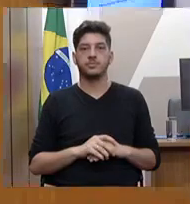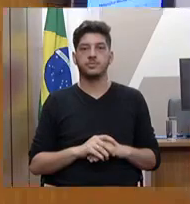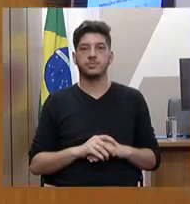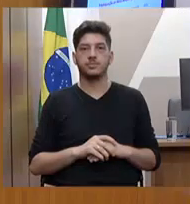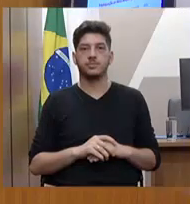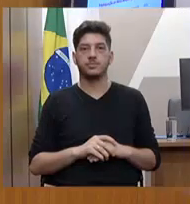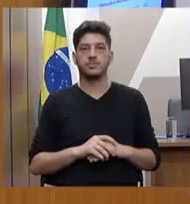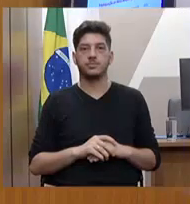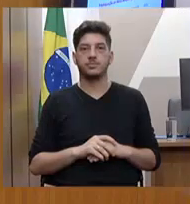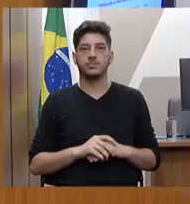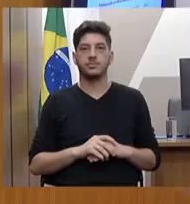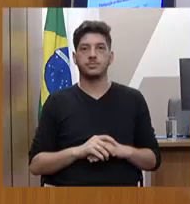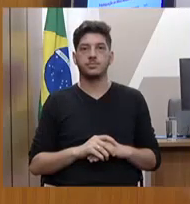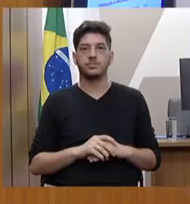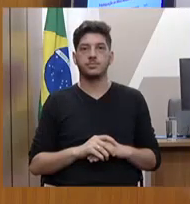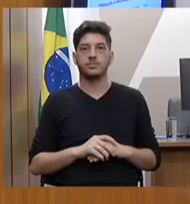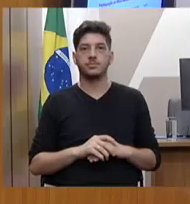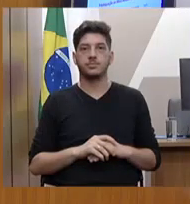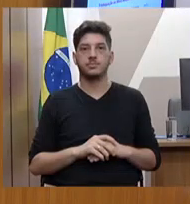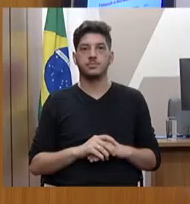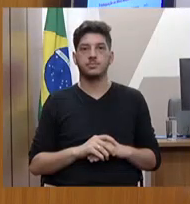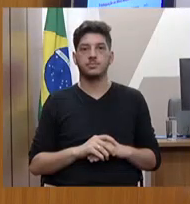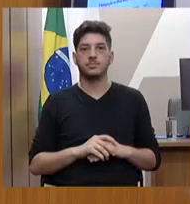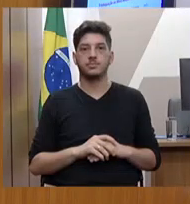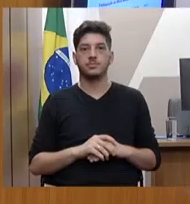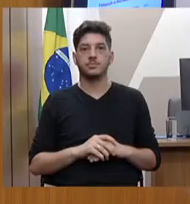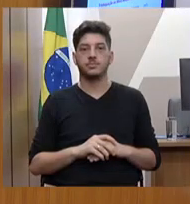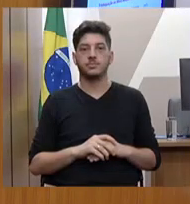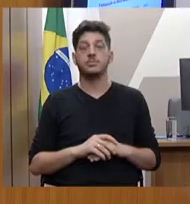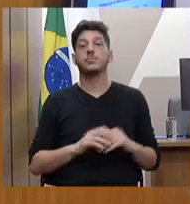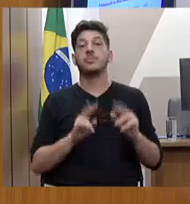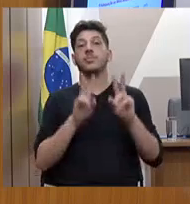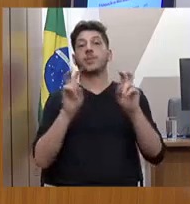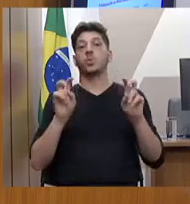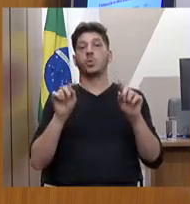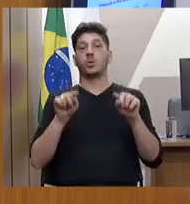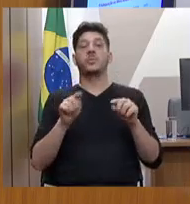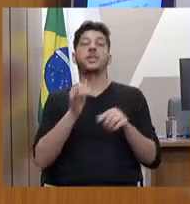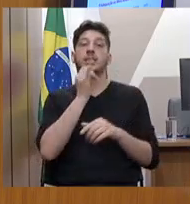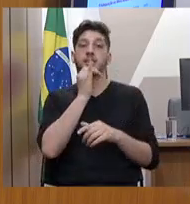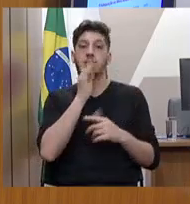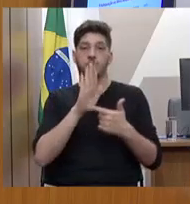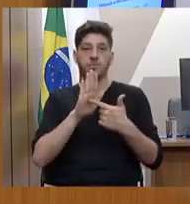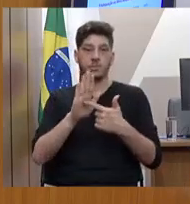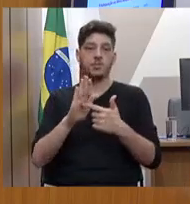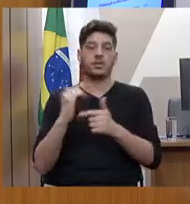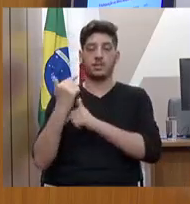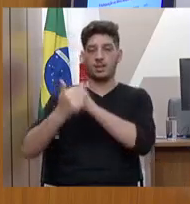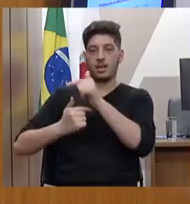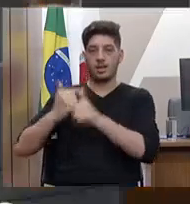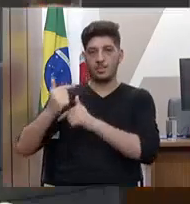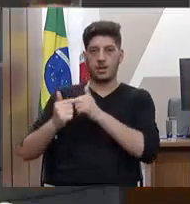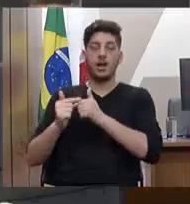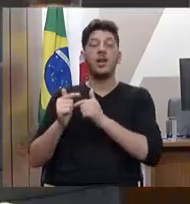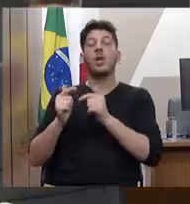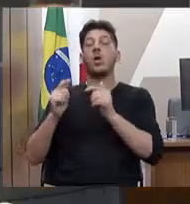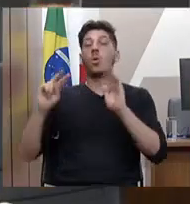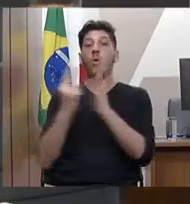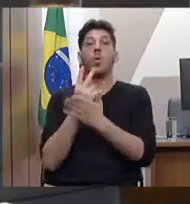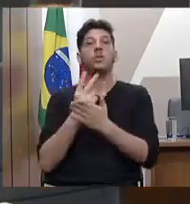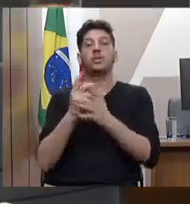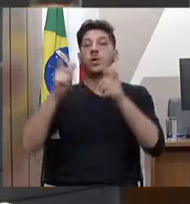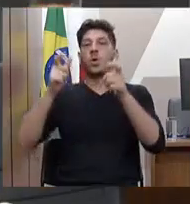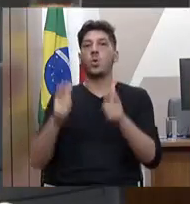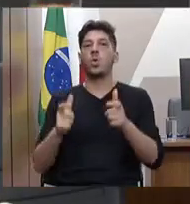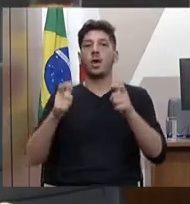tá eu quero em relação a esse ponto aqui eu quero trazer um exemplo de uma atuação Nossa num frigorífico grande lá no